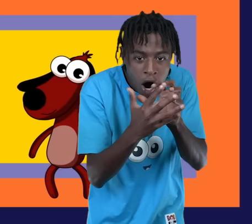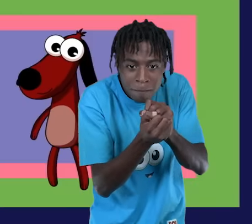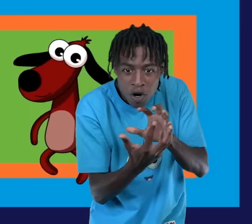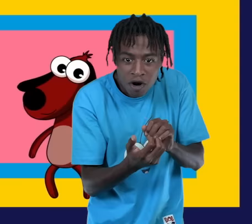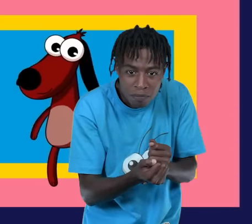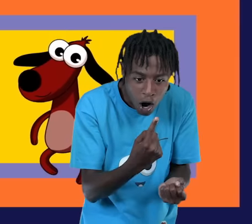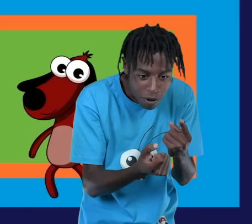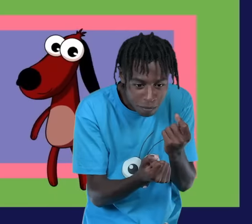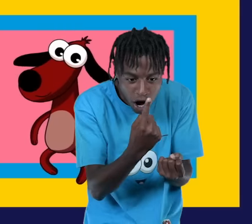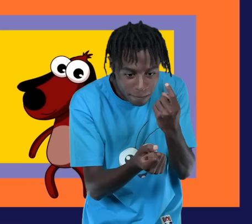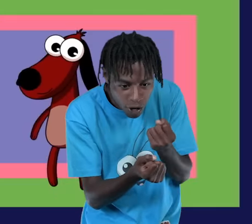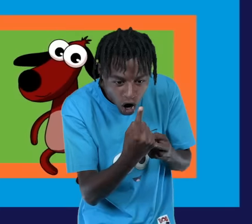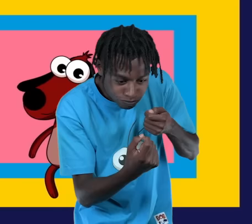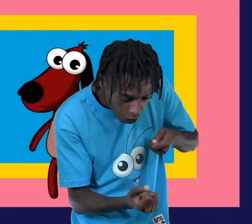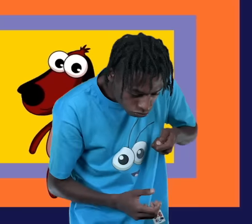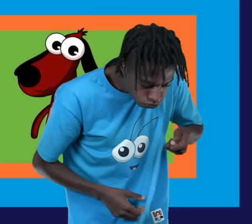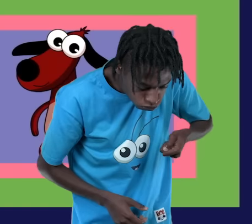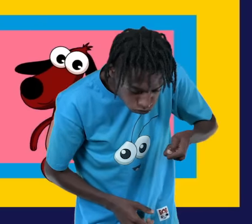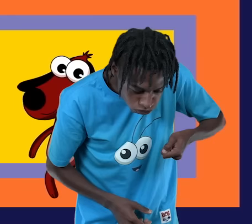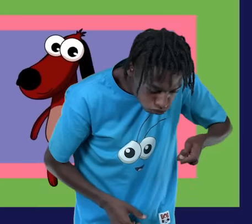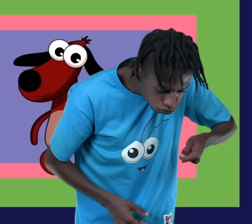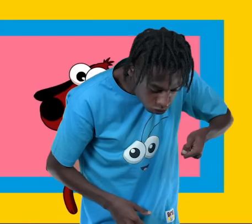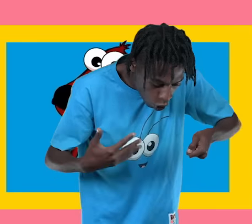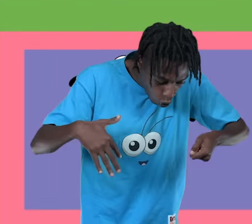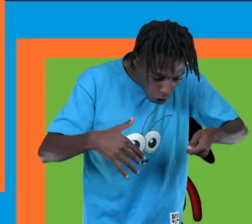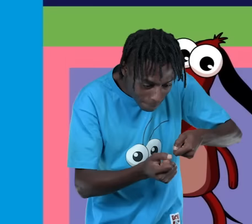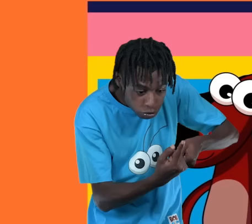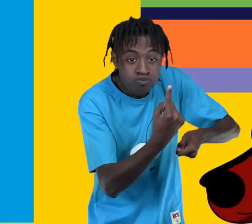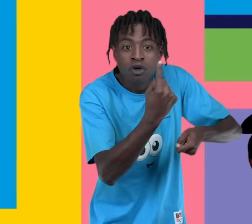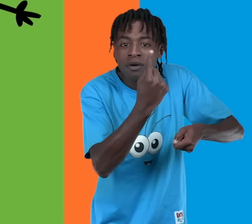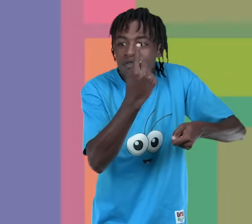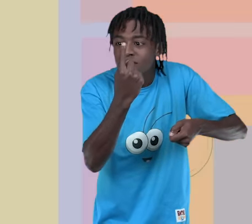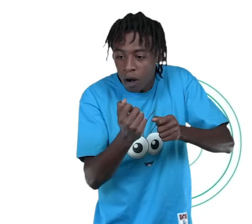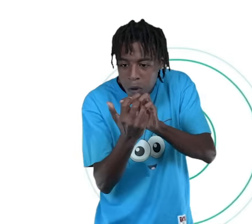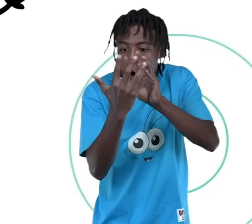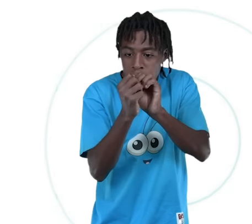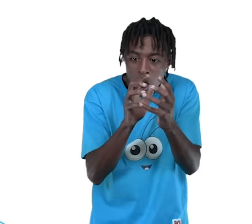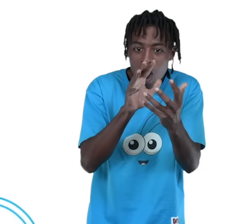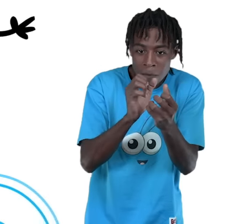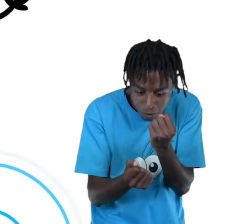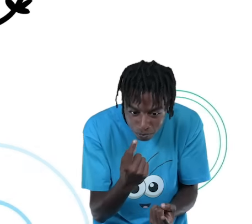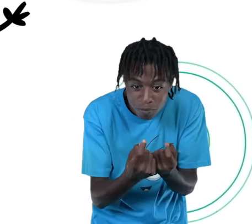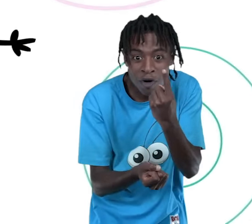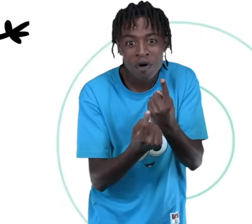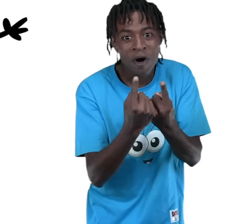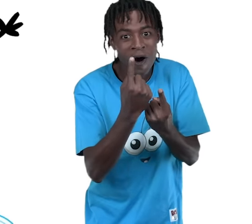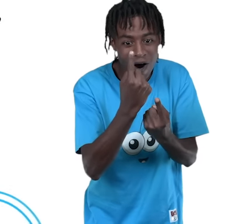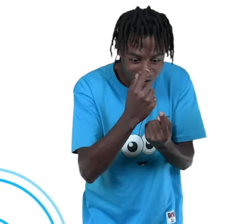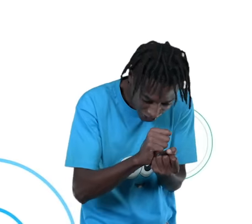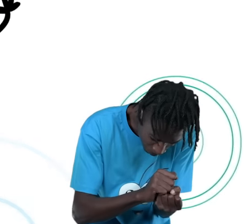pula, pipoquinha. Pula, pula sem parar. Pula, pula, pipoquinha pra crescer e estourar. Pula,